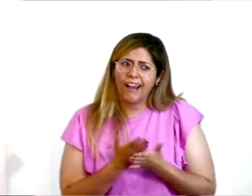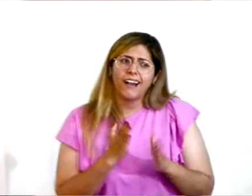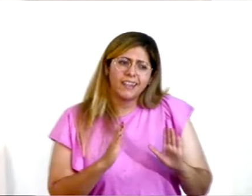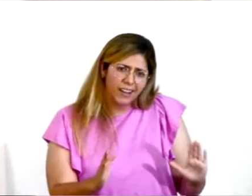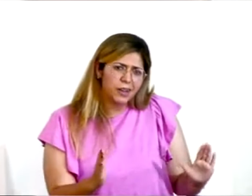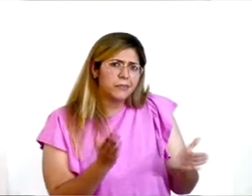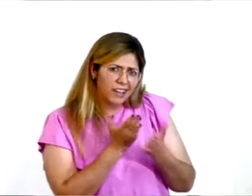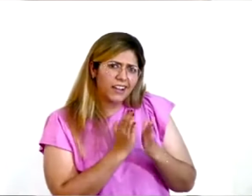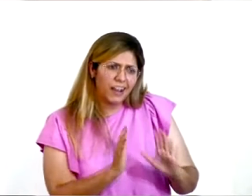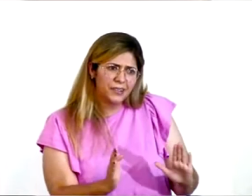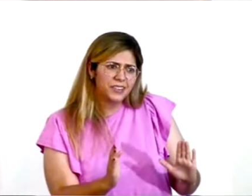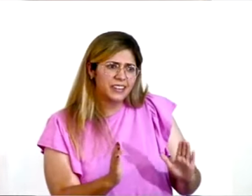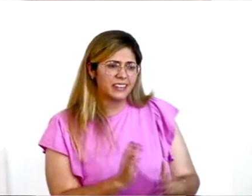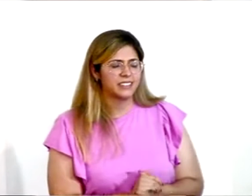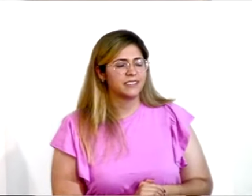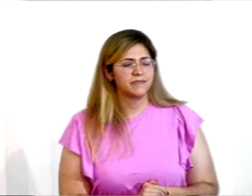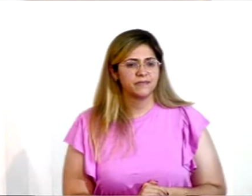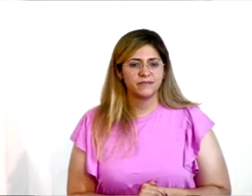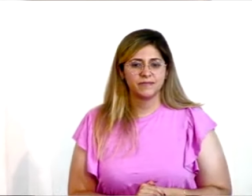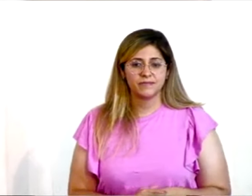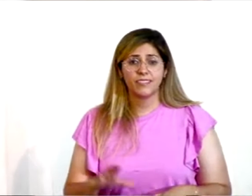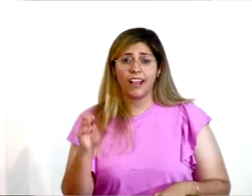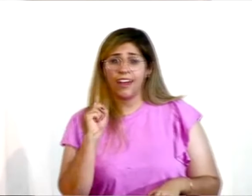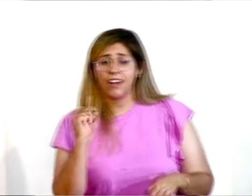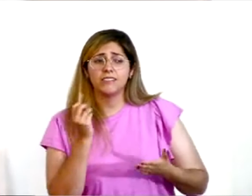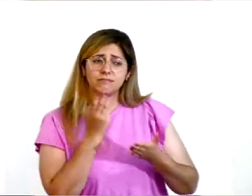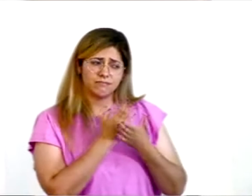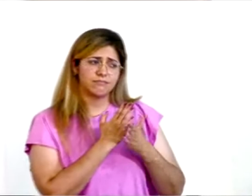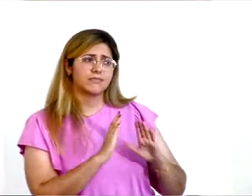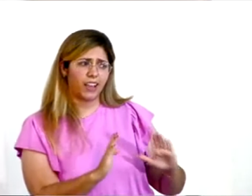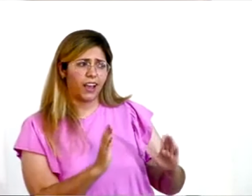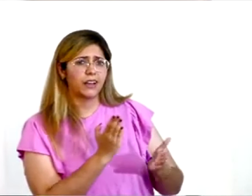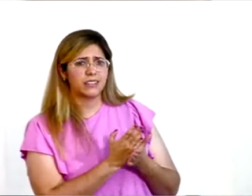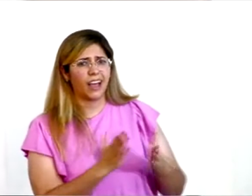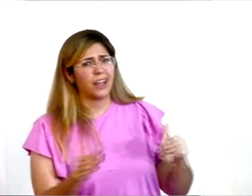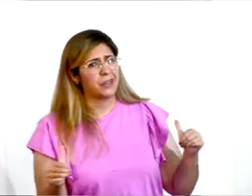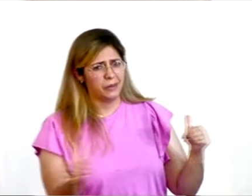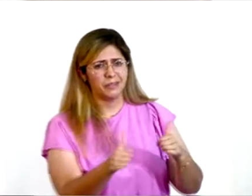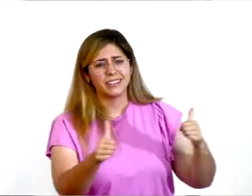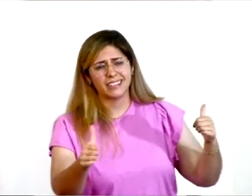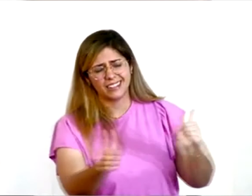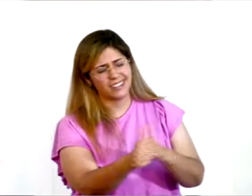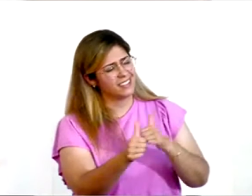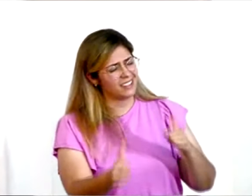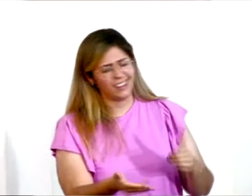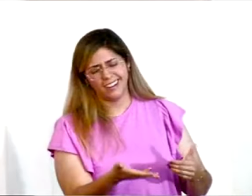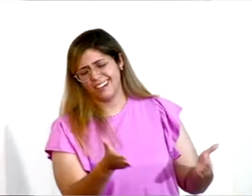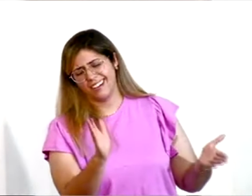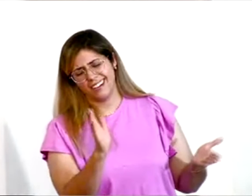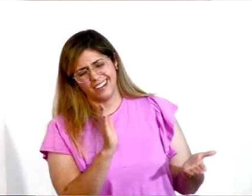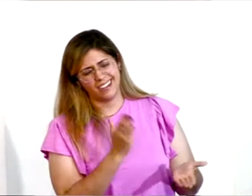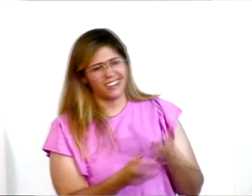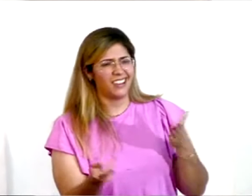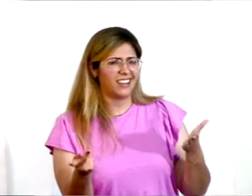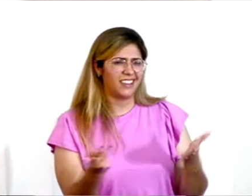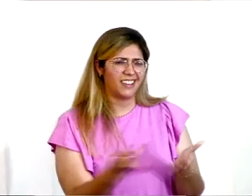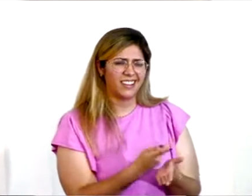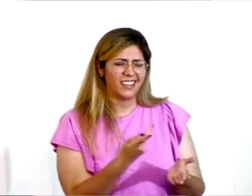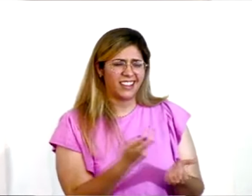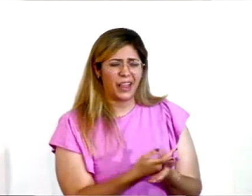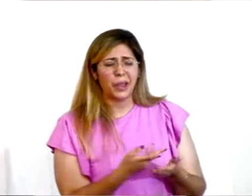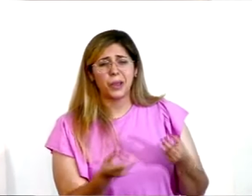Saulo. Saulo, Saulo, perseguir Saulo. O que vai render de frutos